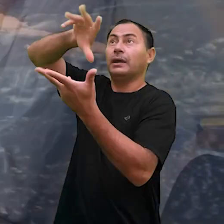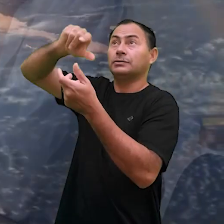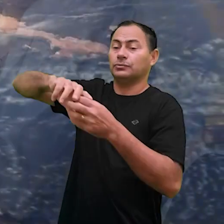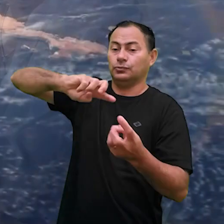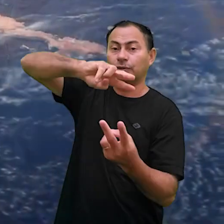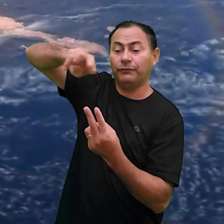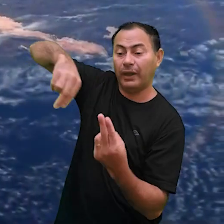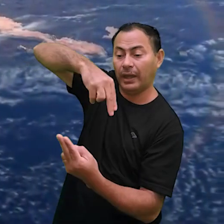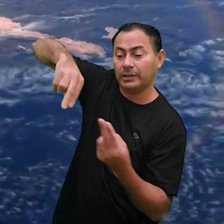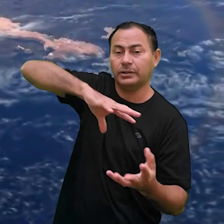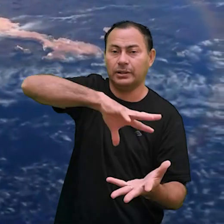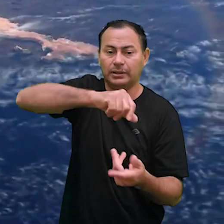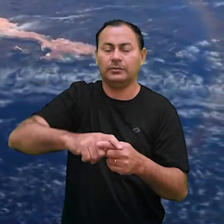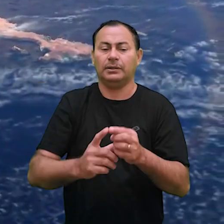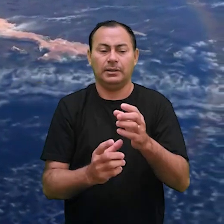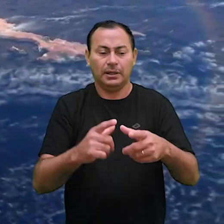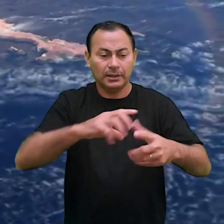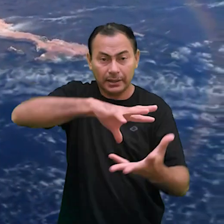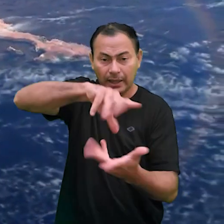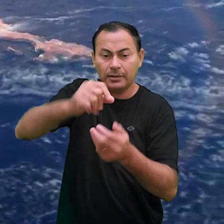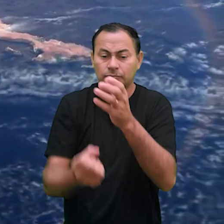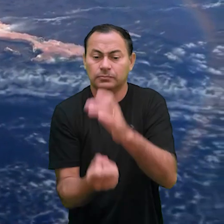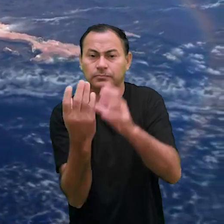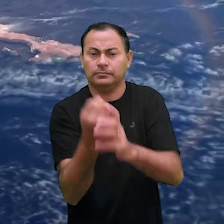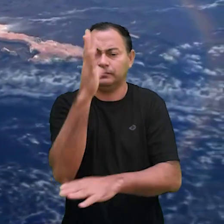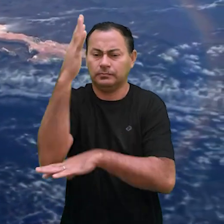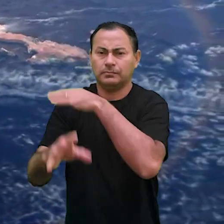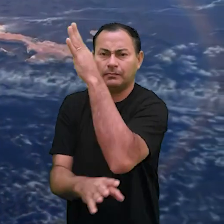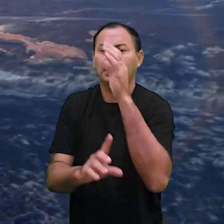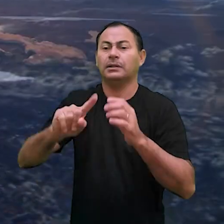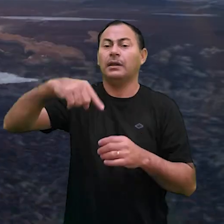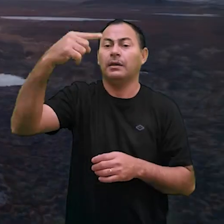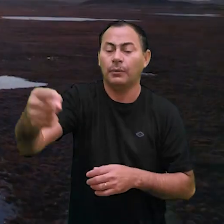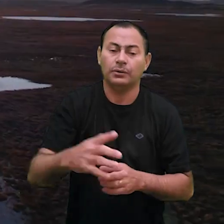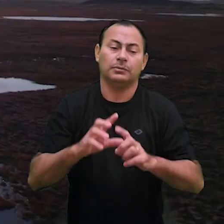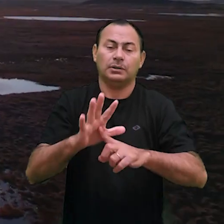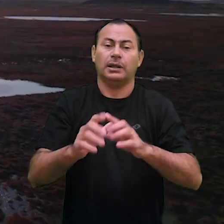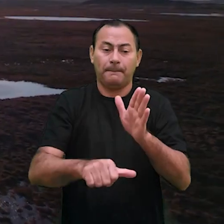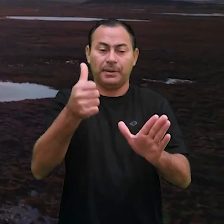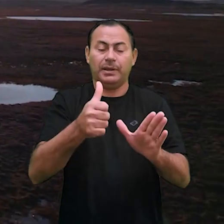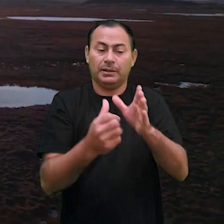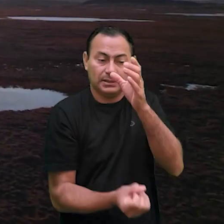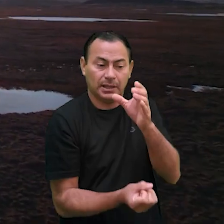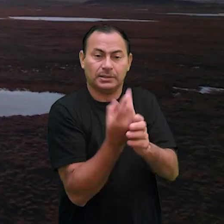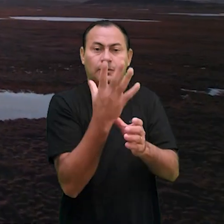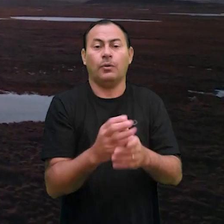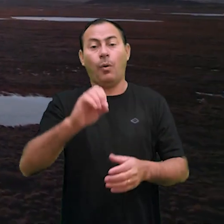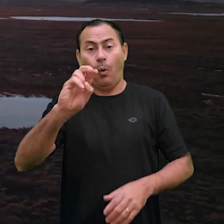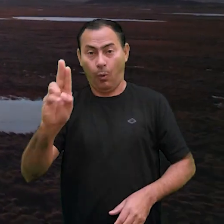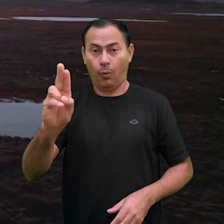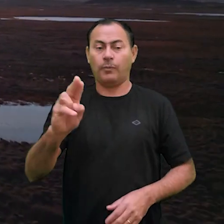o universo e a terra. Essa terra tem o poder de produzir toda a vida vegetal. Tudo o que veio depois foi um resultado